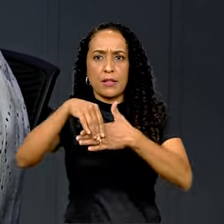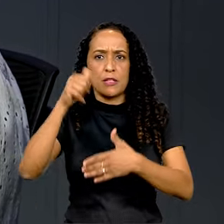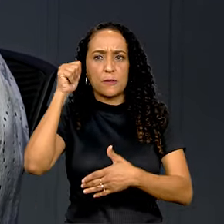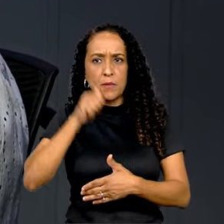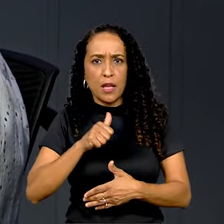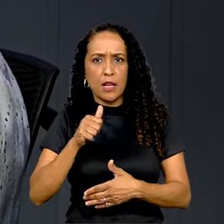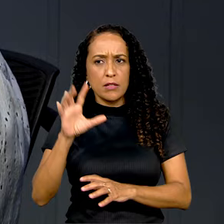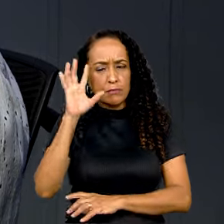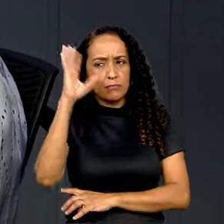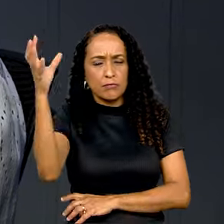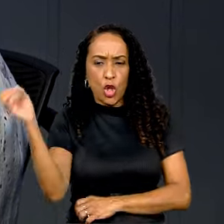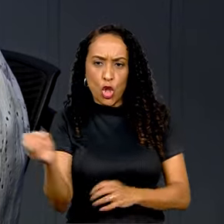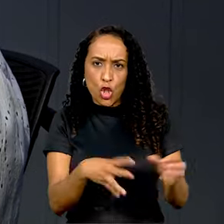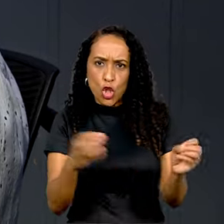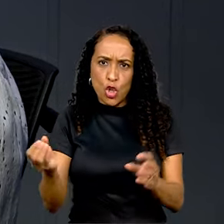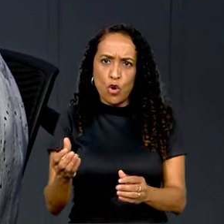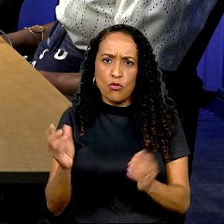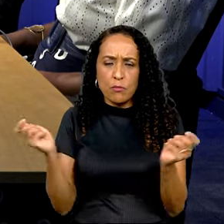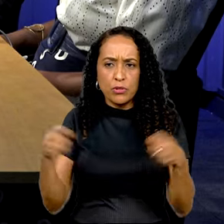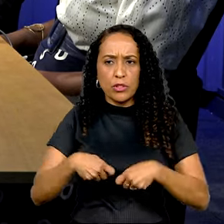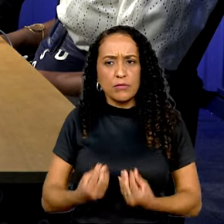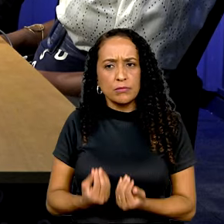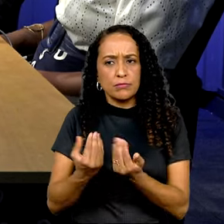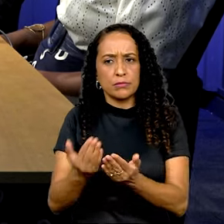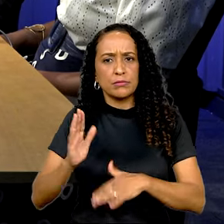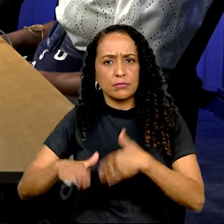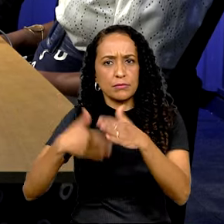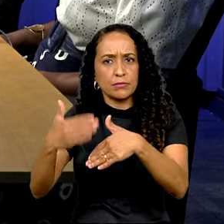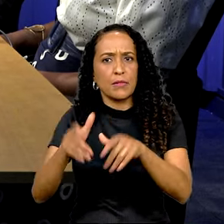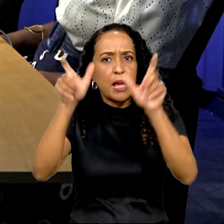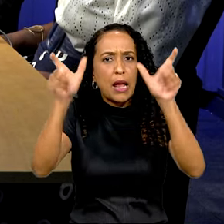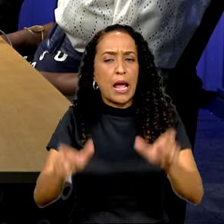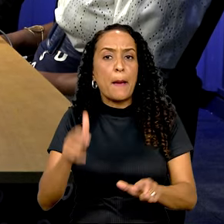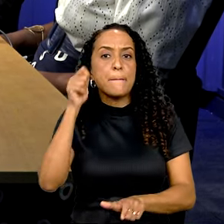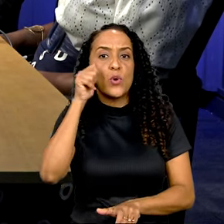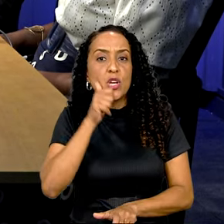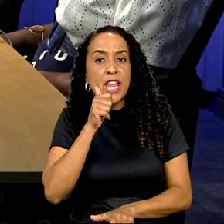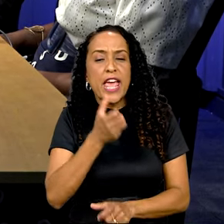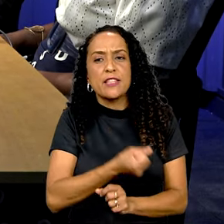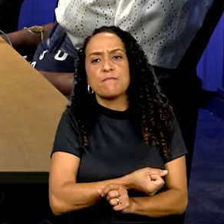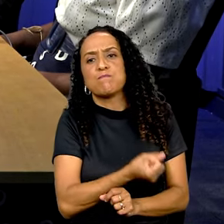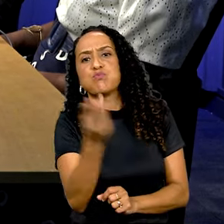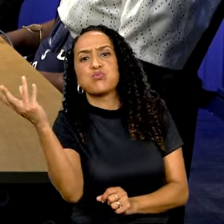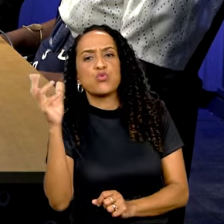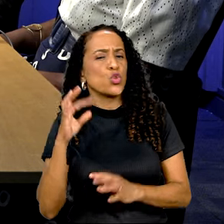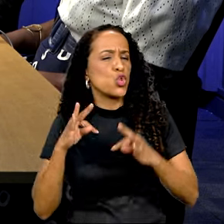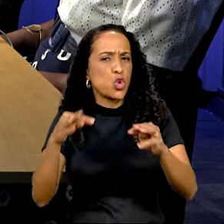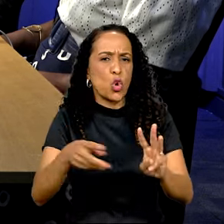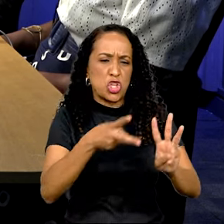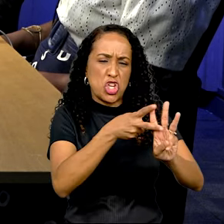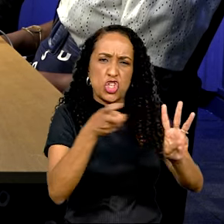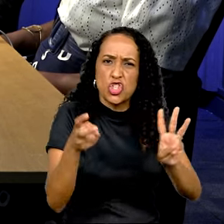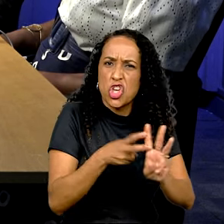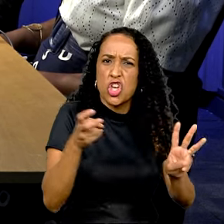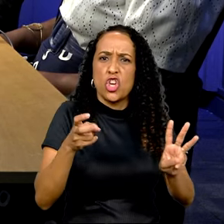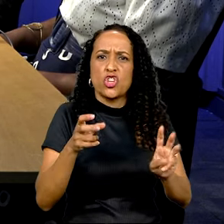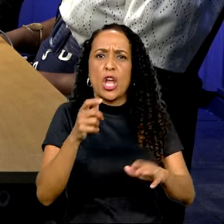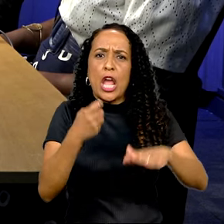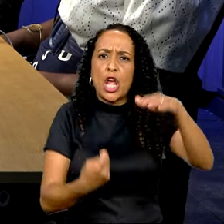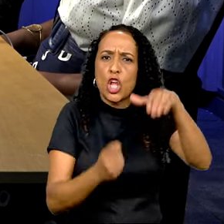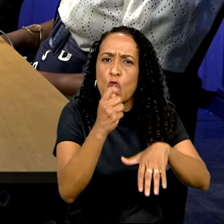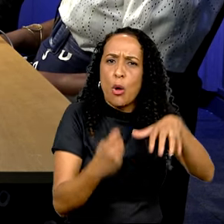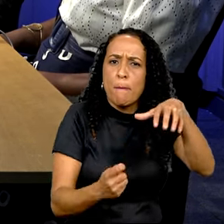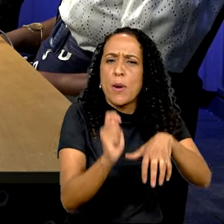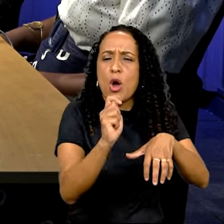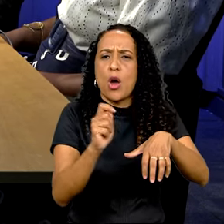mulheres podem levar pro desenvolvimento e quando eu falo mulheres eu tô falando das mulheres no plural Então as mulheres indígenas as mulheres